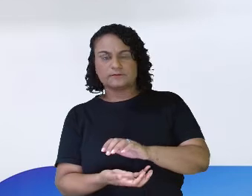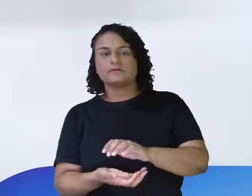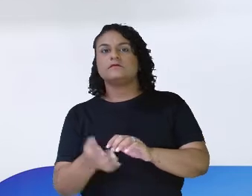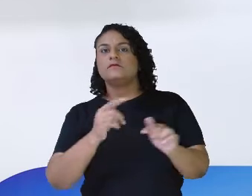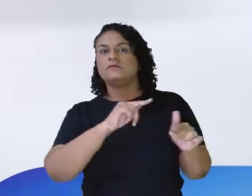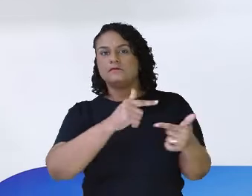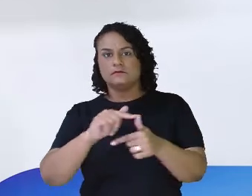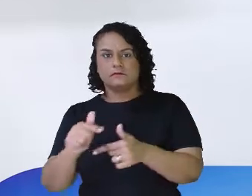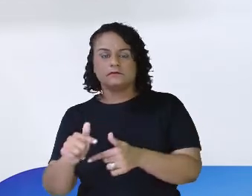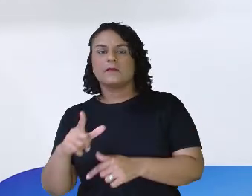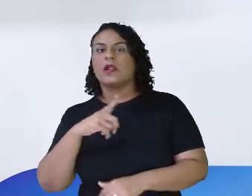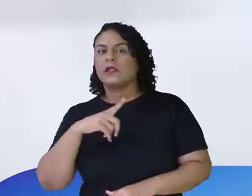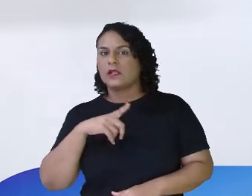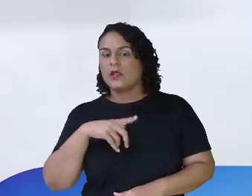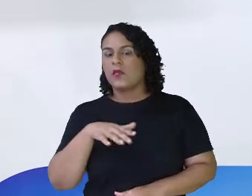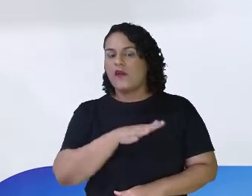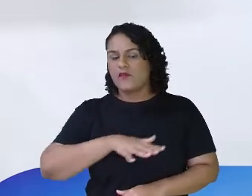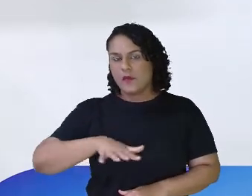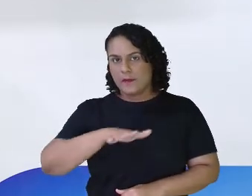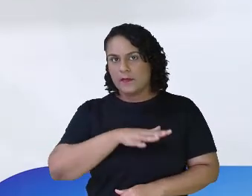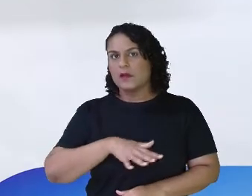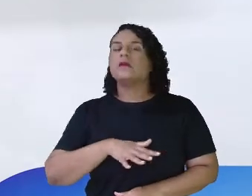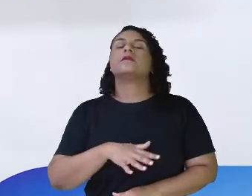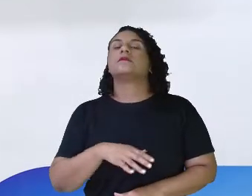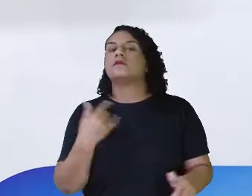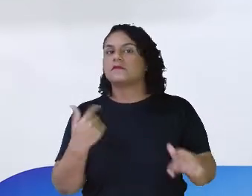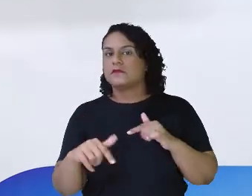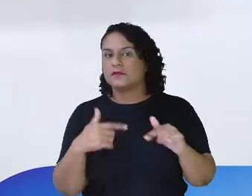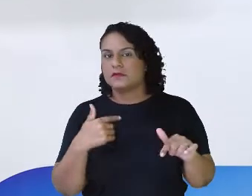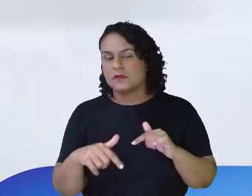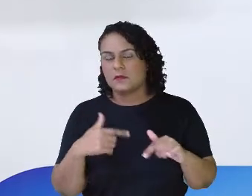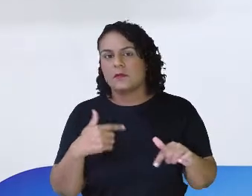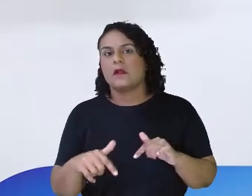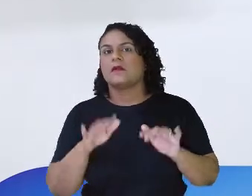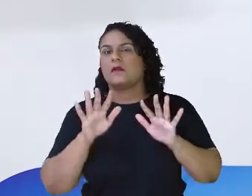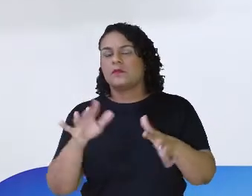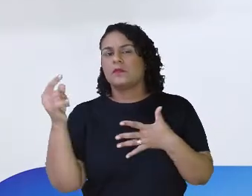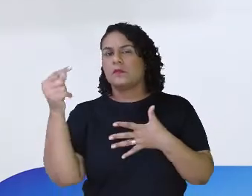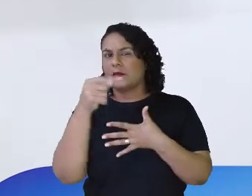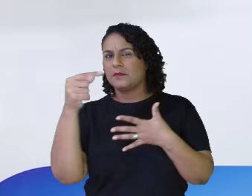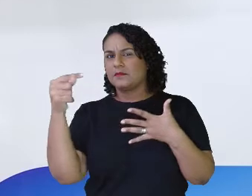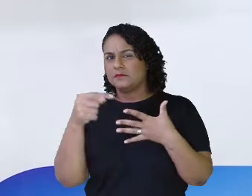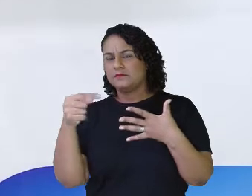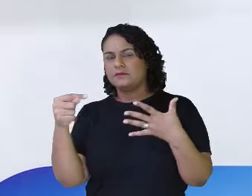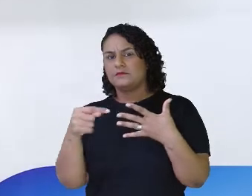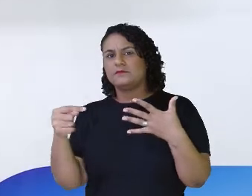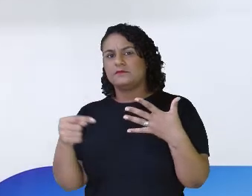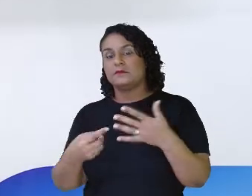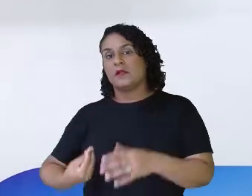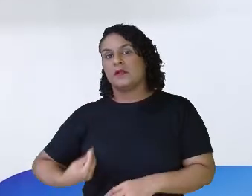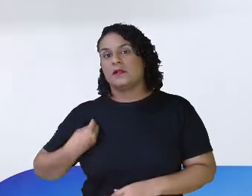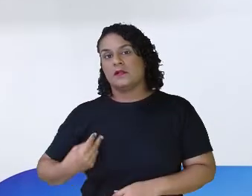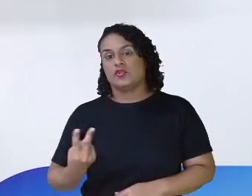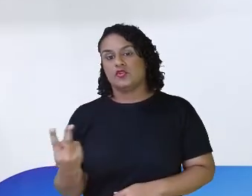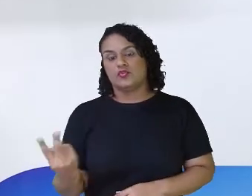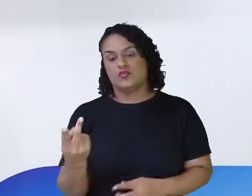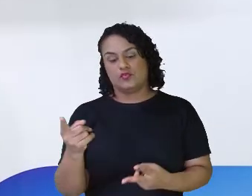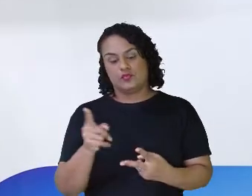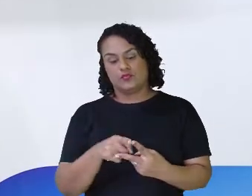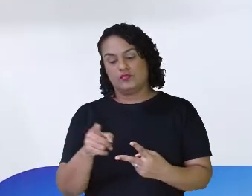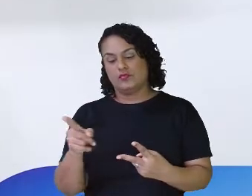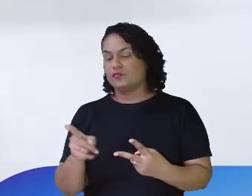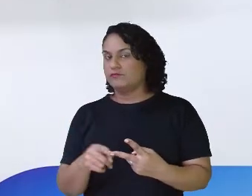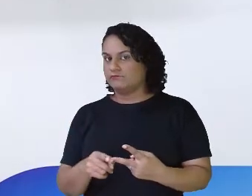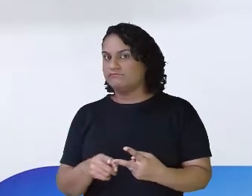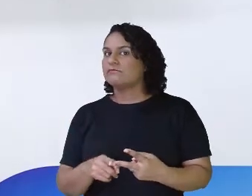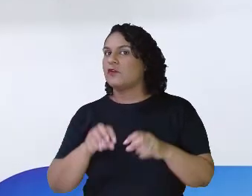por uma figura plana, mas vamos trabalhar um de cada vez. Inclusive, existem 2 tipos de sólido que eu